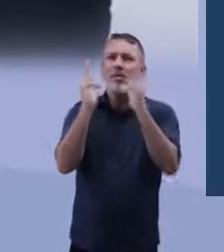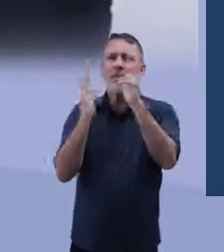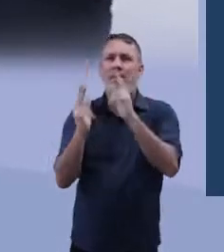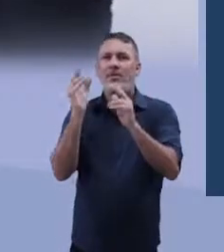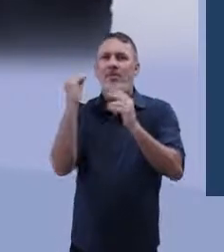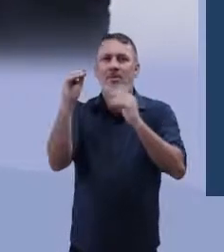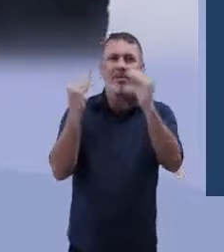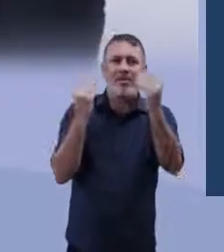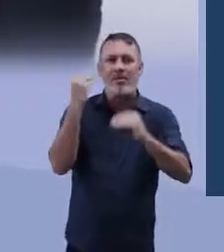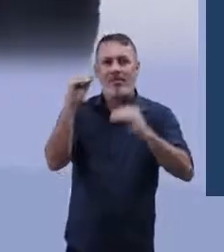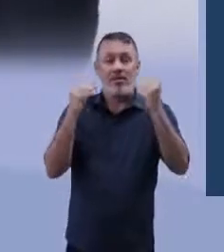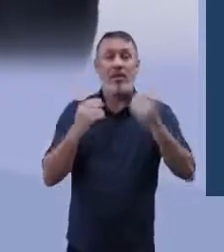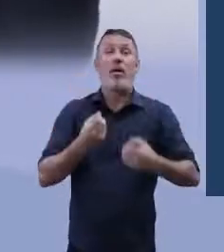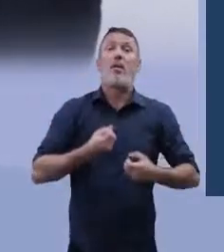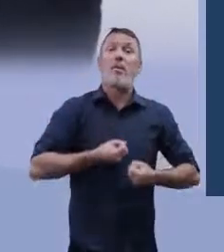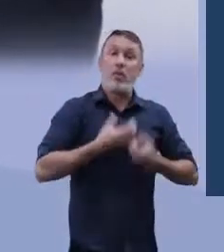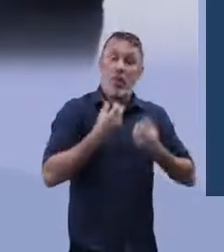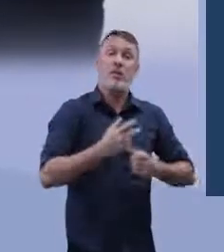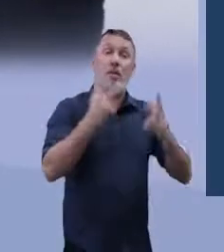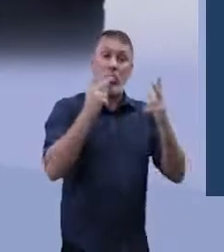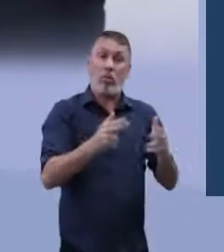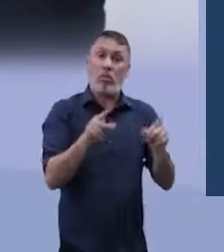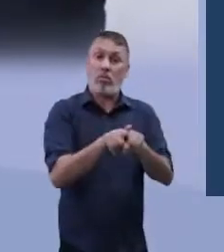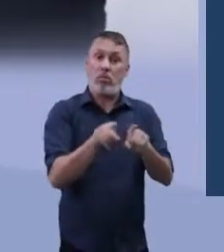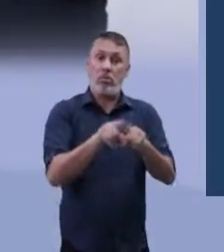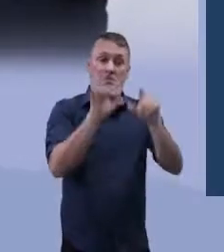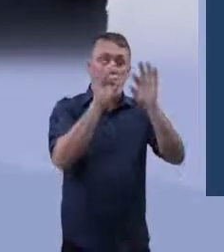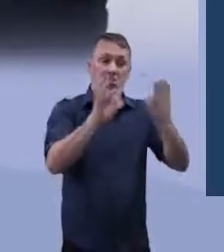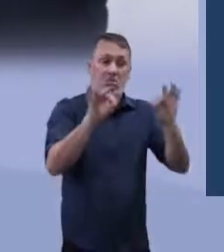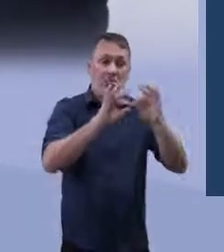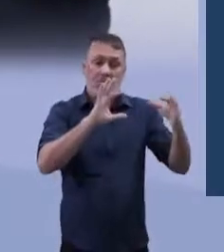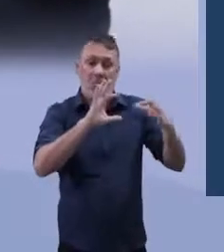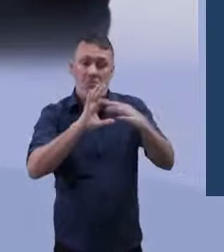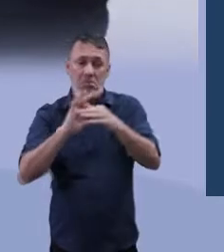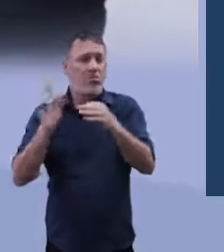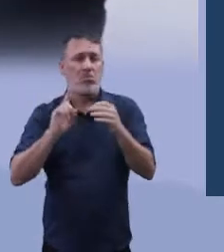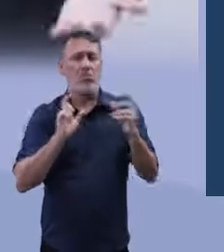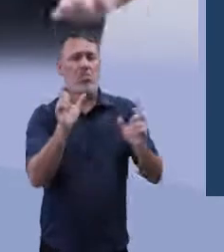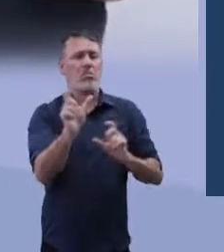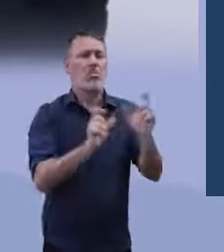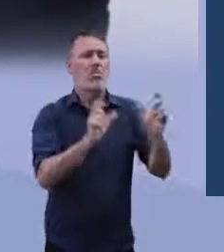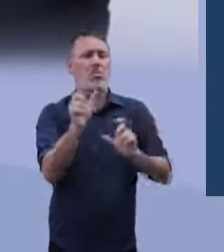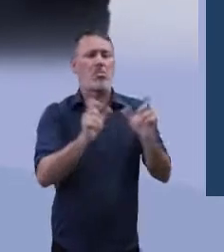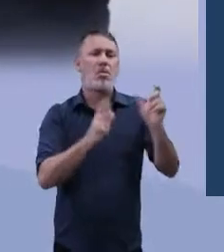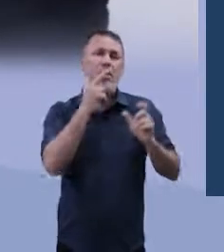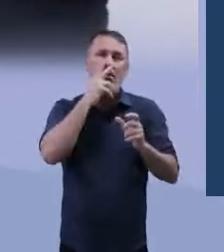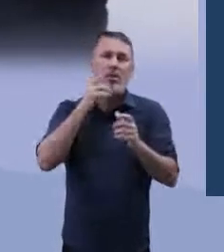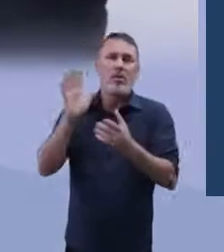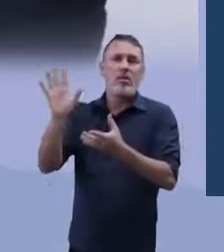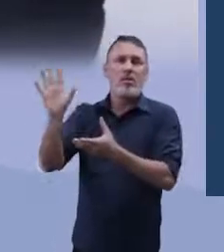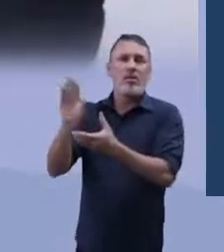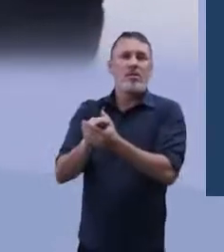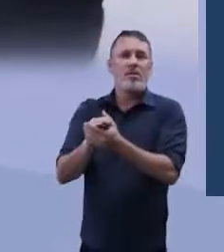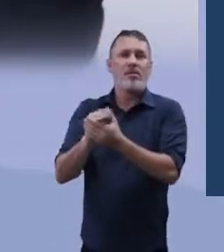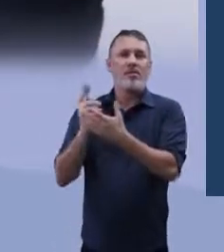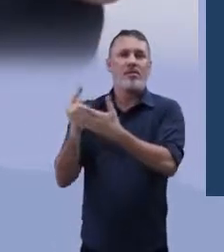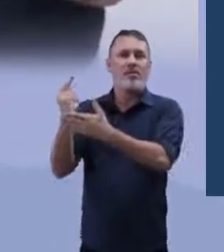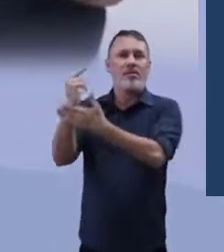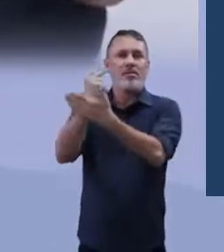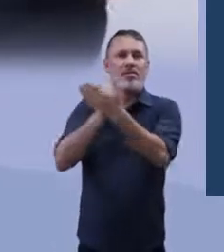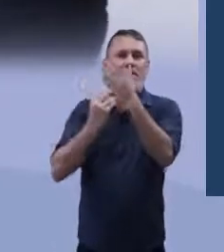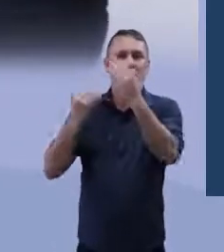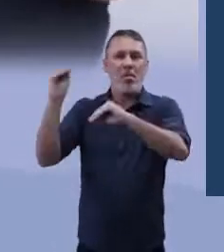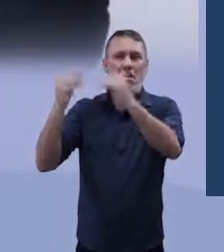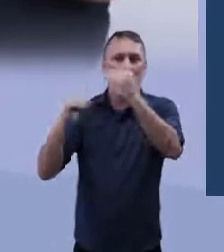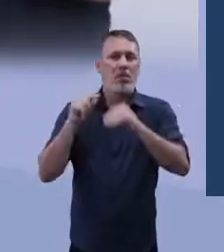serão fragmentadas. Na poesia também os planos textuais serão em múltiplas ou